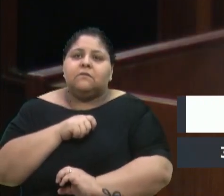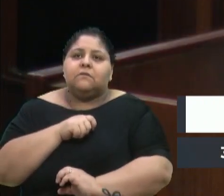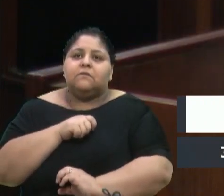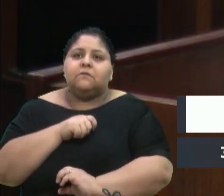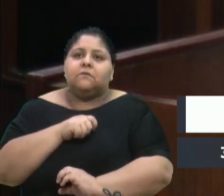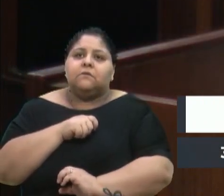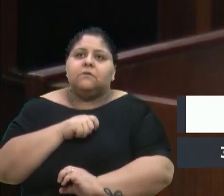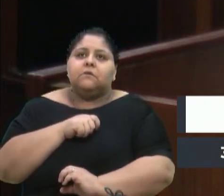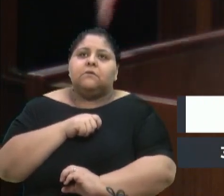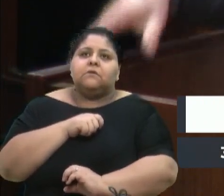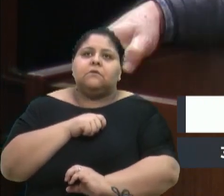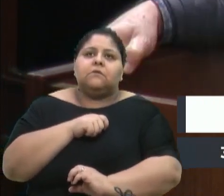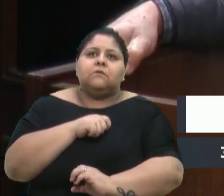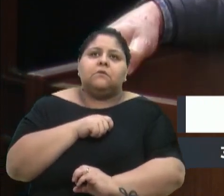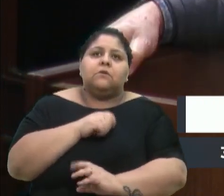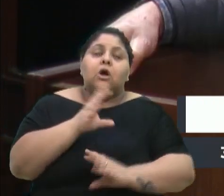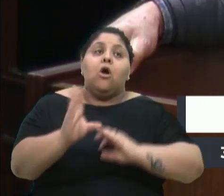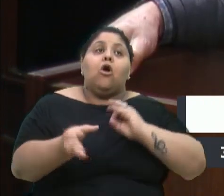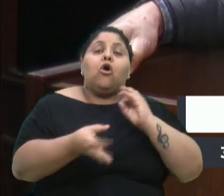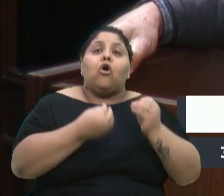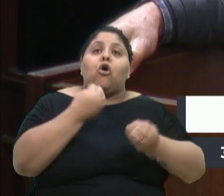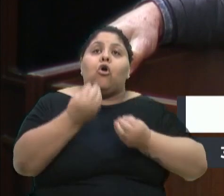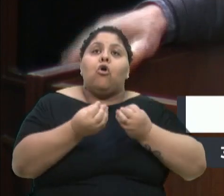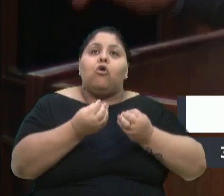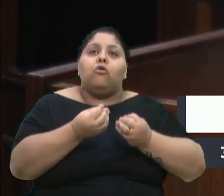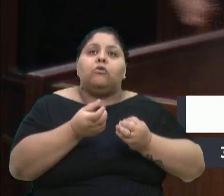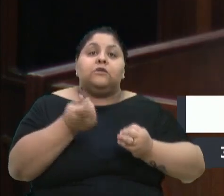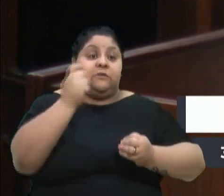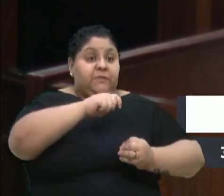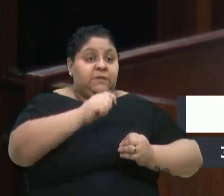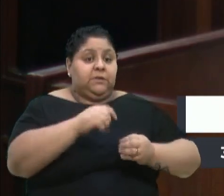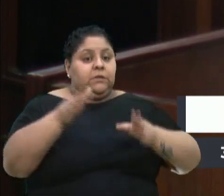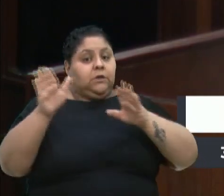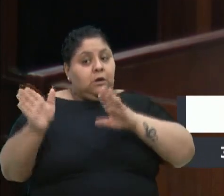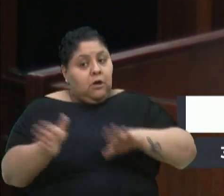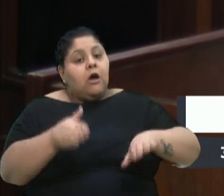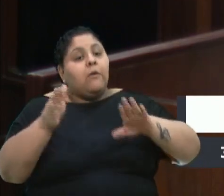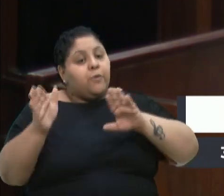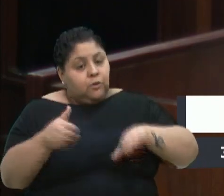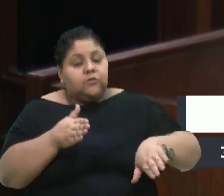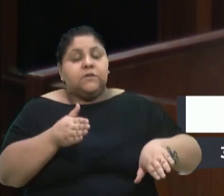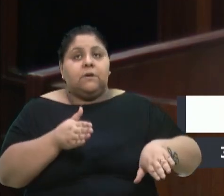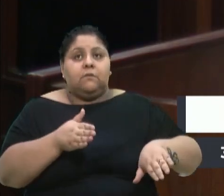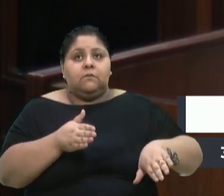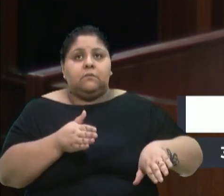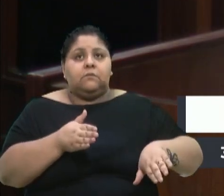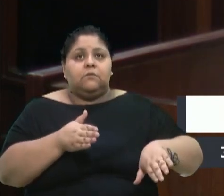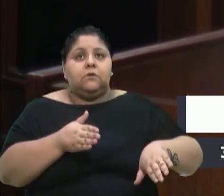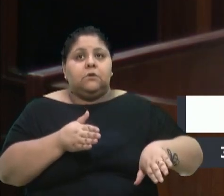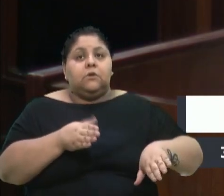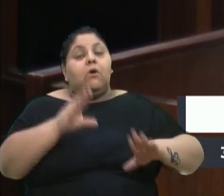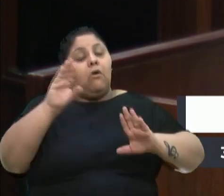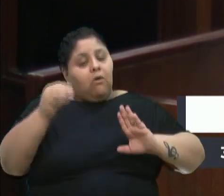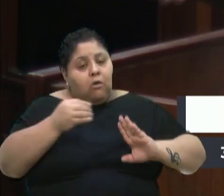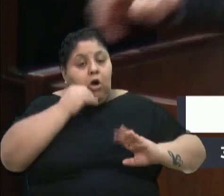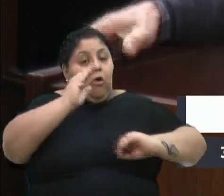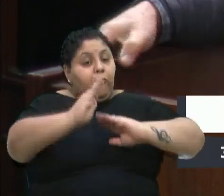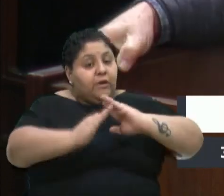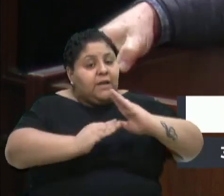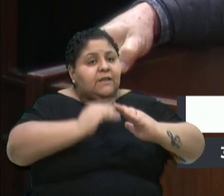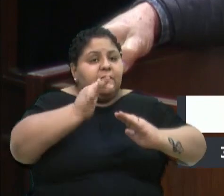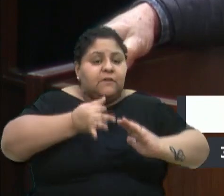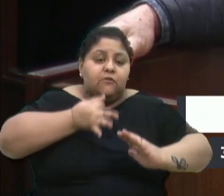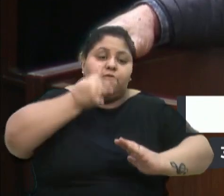não há excesso de produção? E aí sim, ali na frente, aquele que realmente precisa,